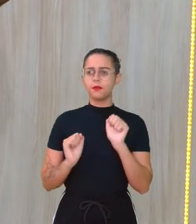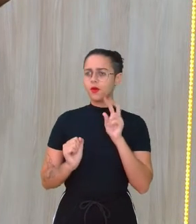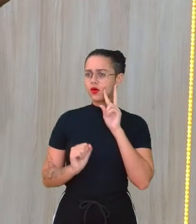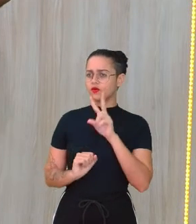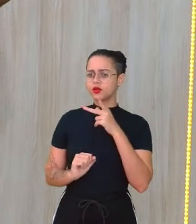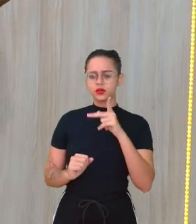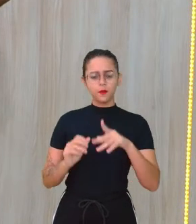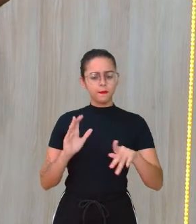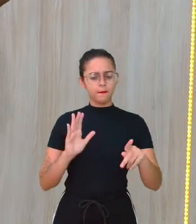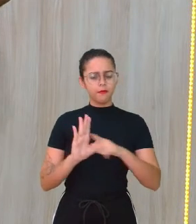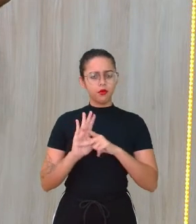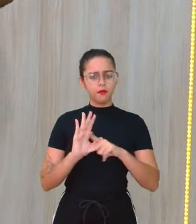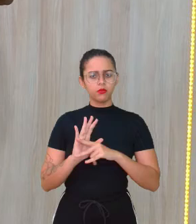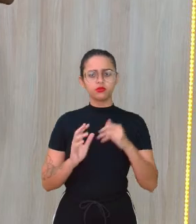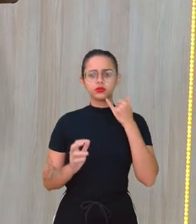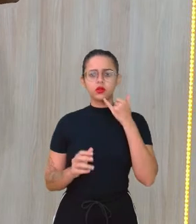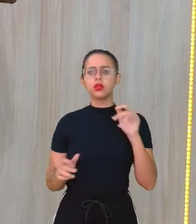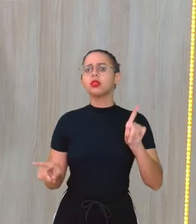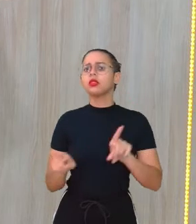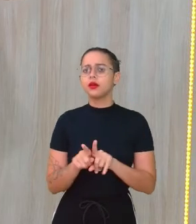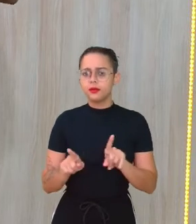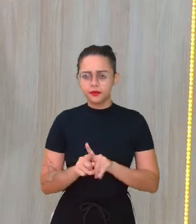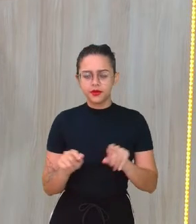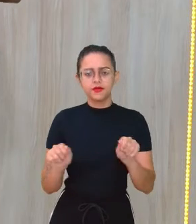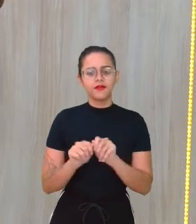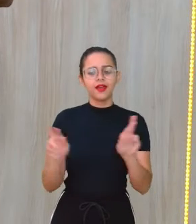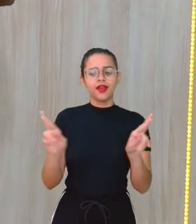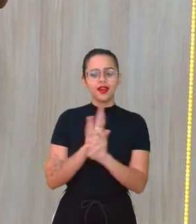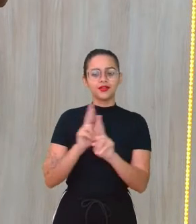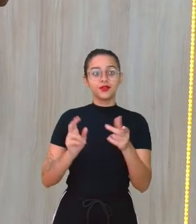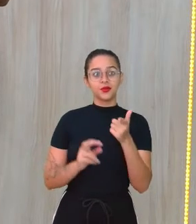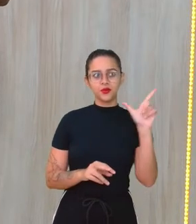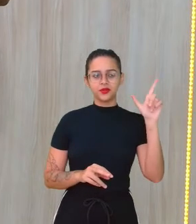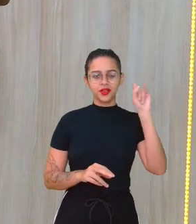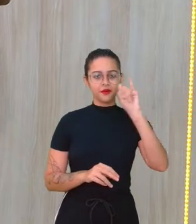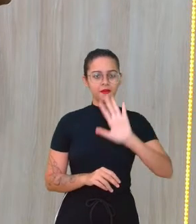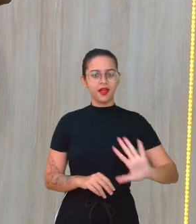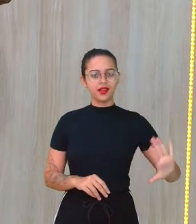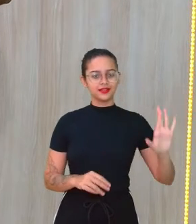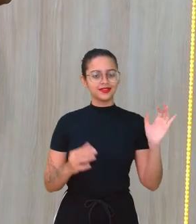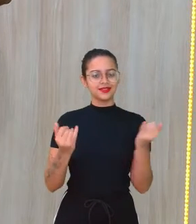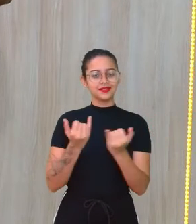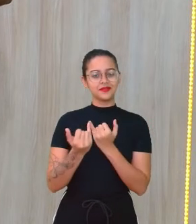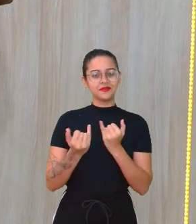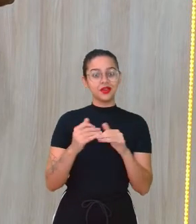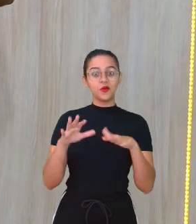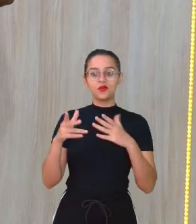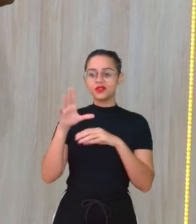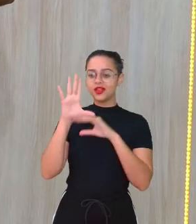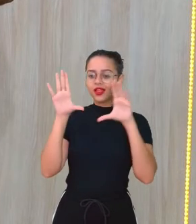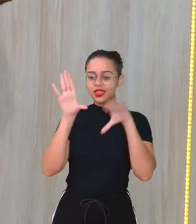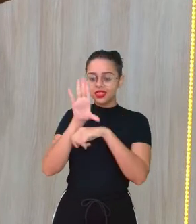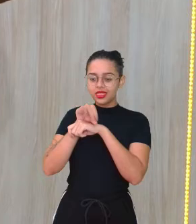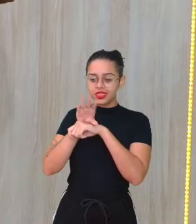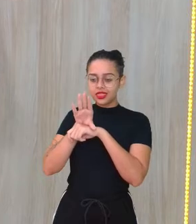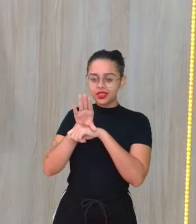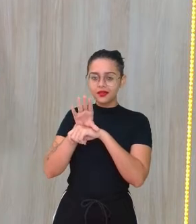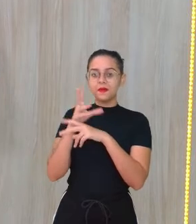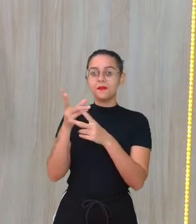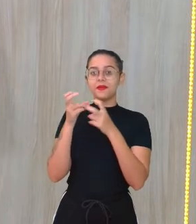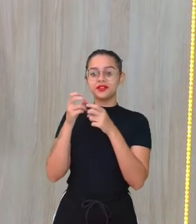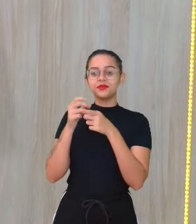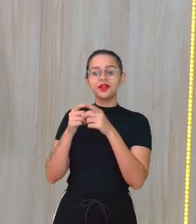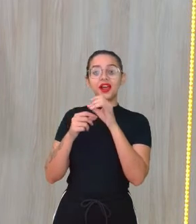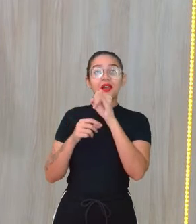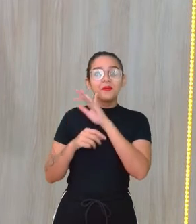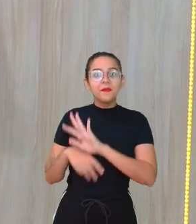seu próprio celular ele também faz uma relação com outras figuras semelhantes. Quando você tira uma foto, você já percebeu que a imagem